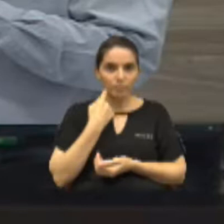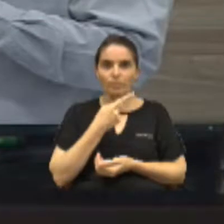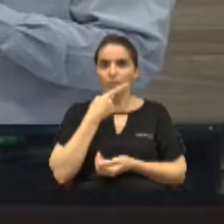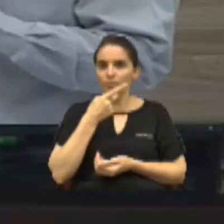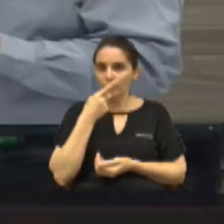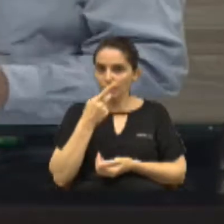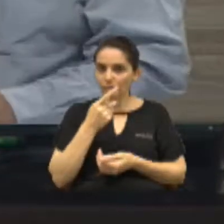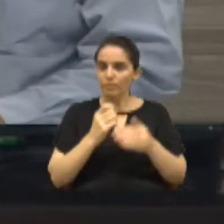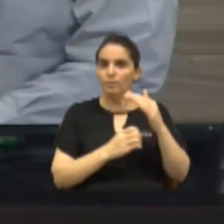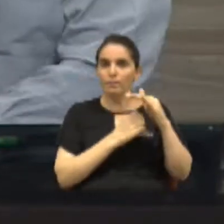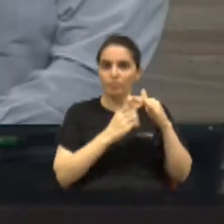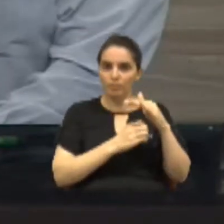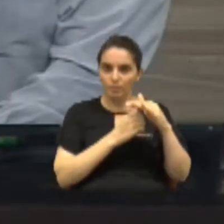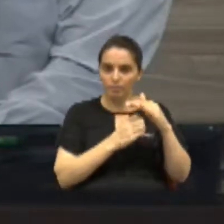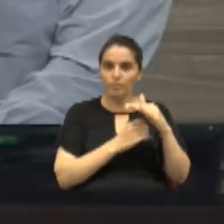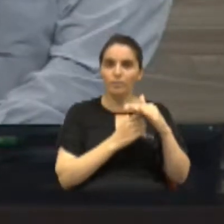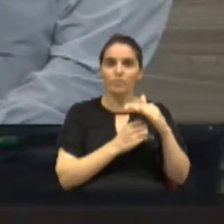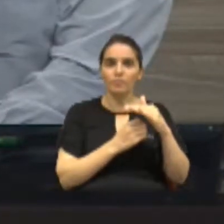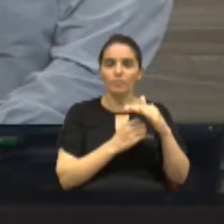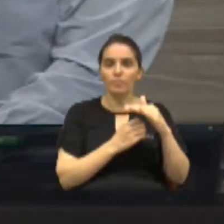uma empresa